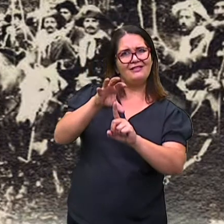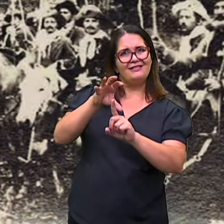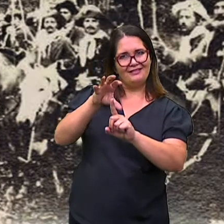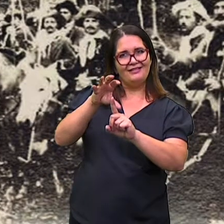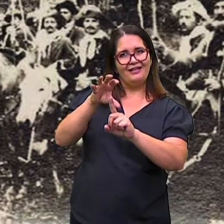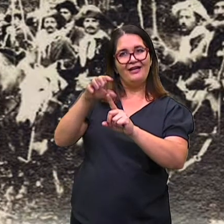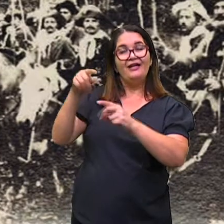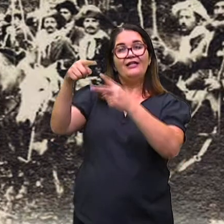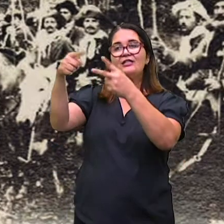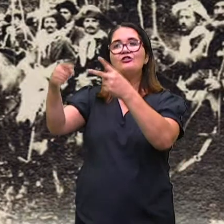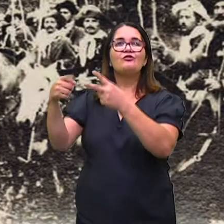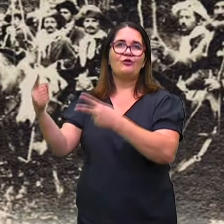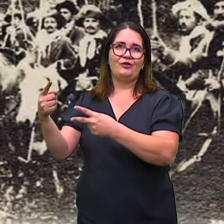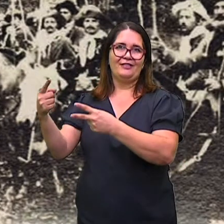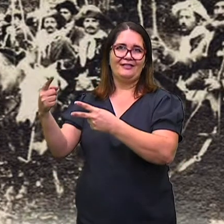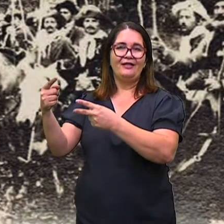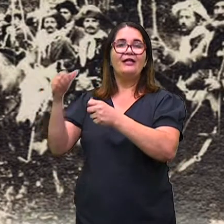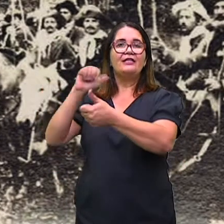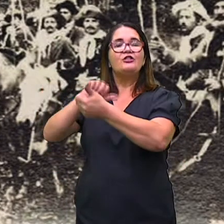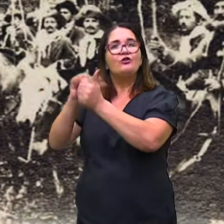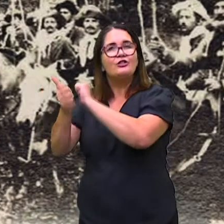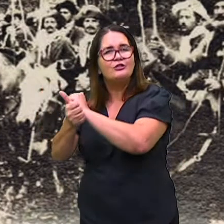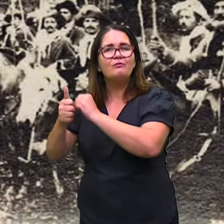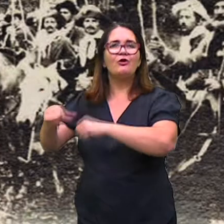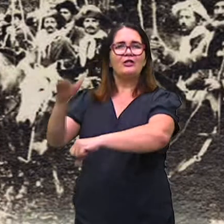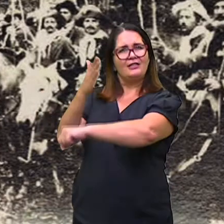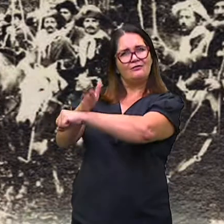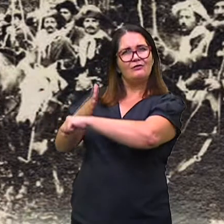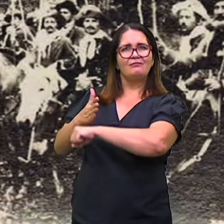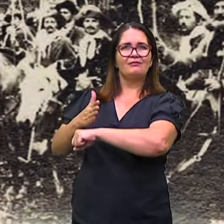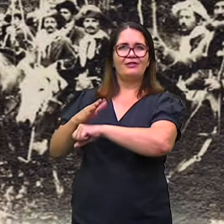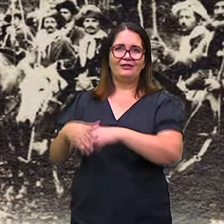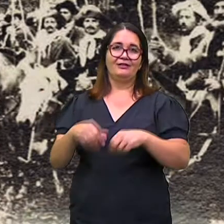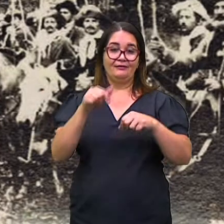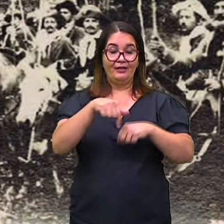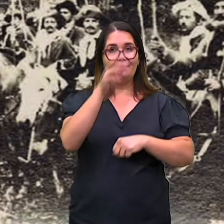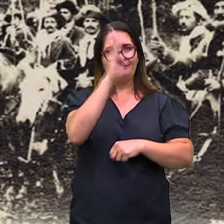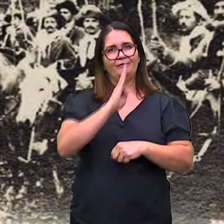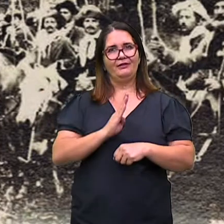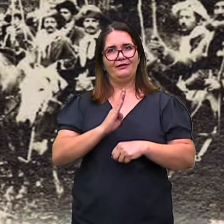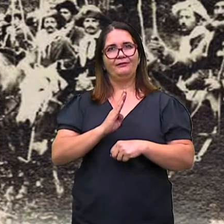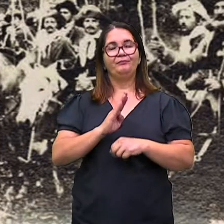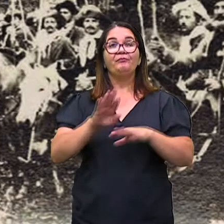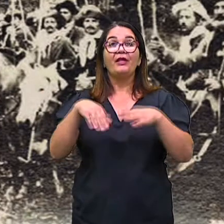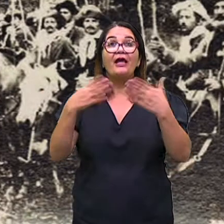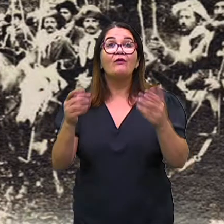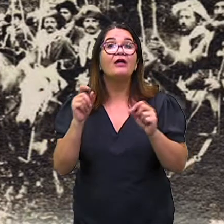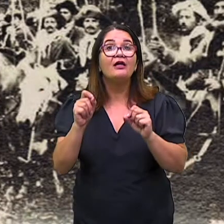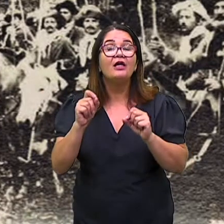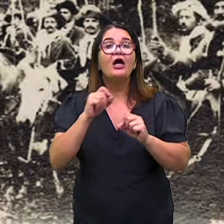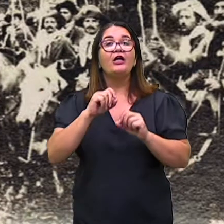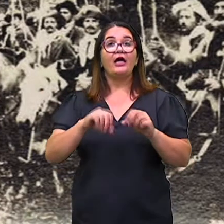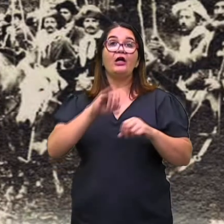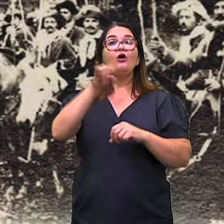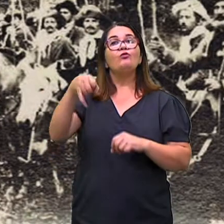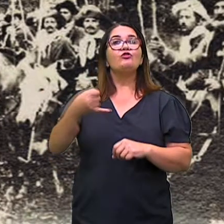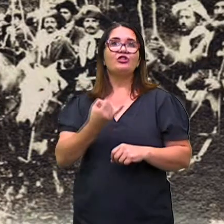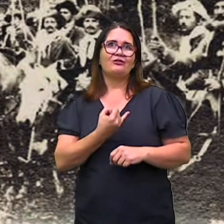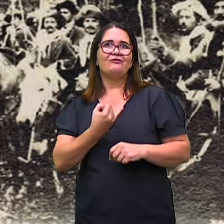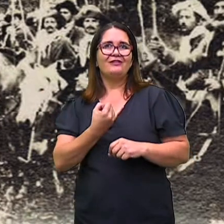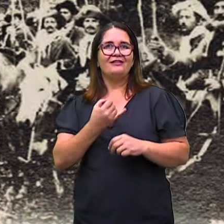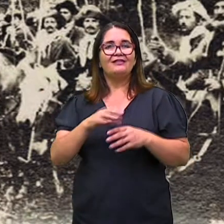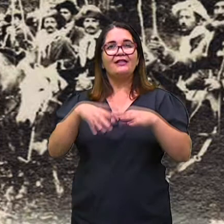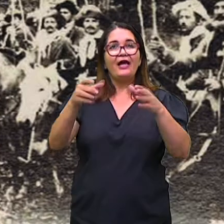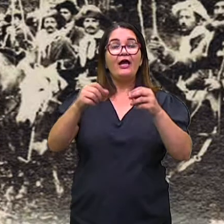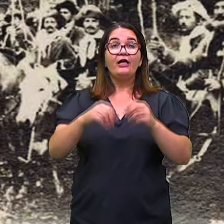os gentios e os africanos escravizados. Mostrando nisso o poder da fé cristã